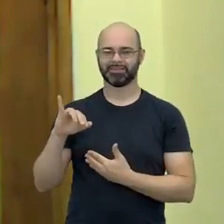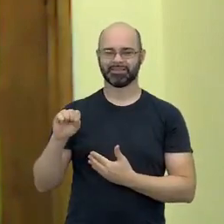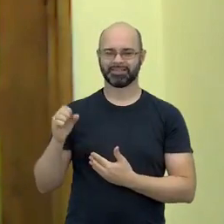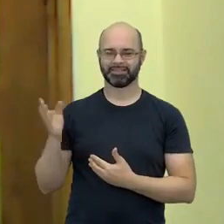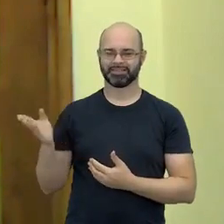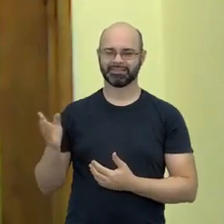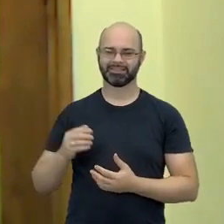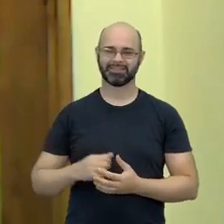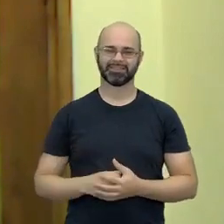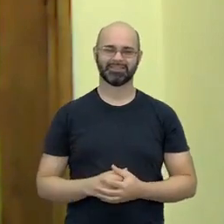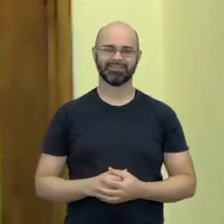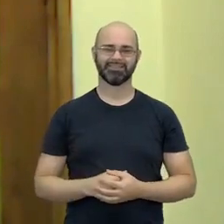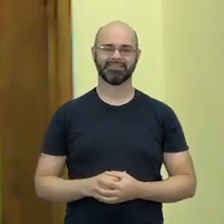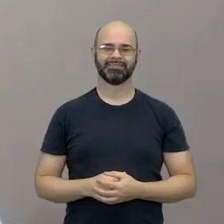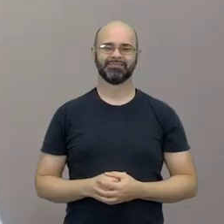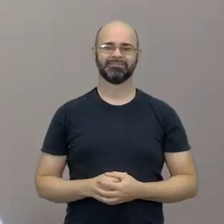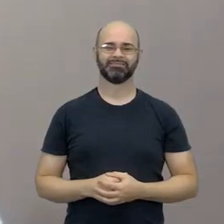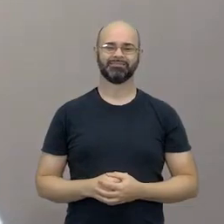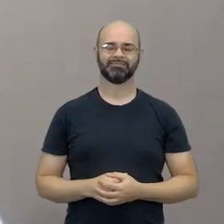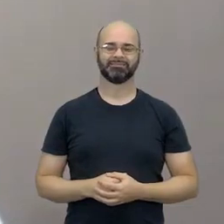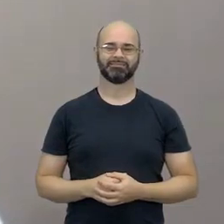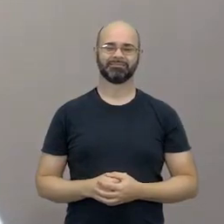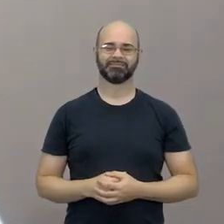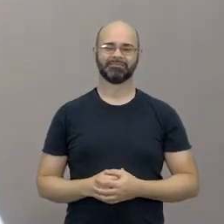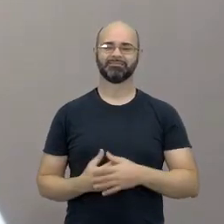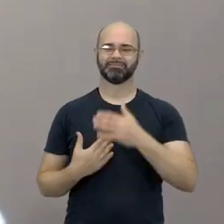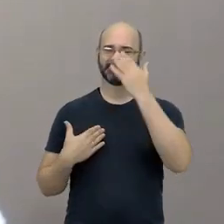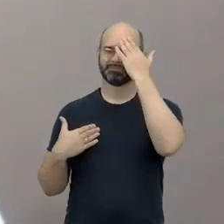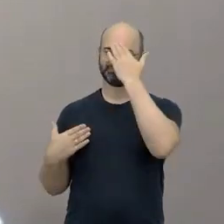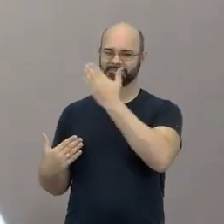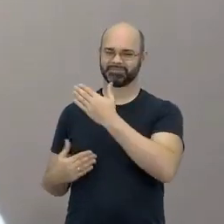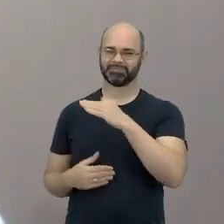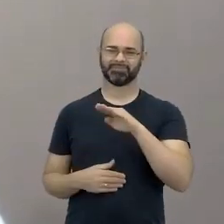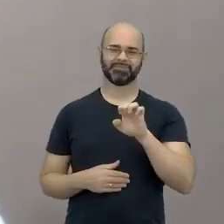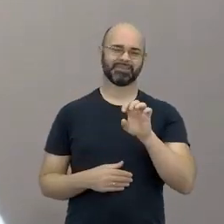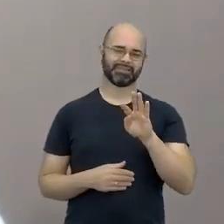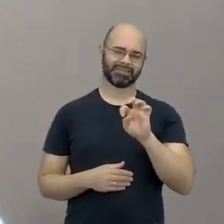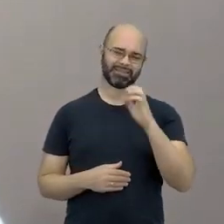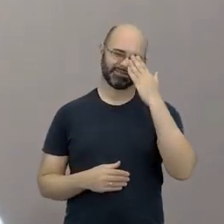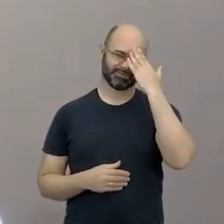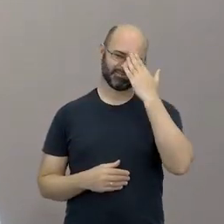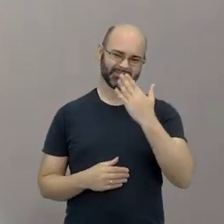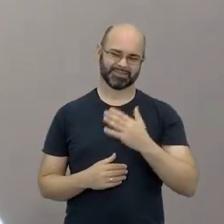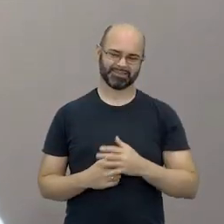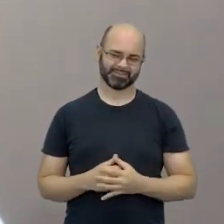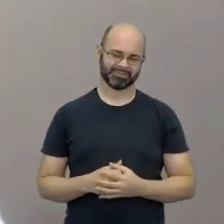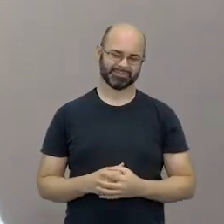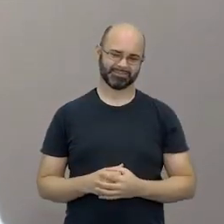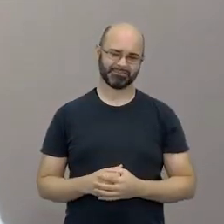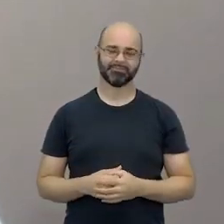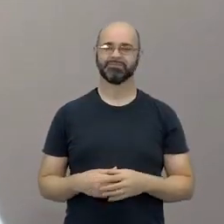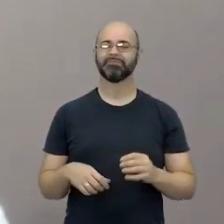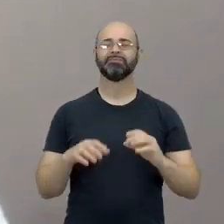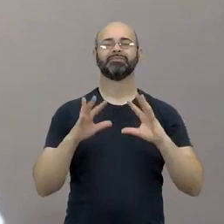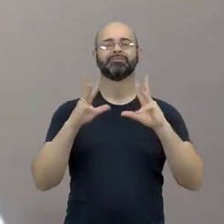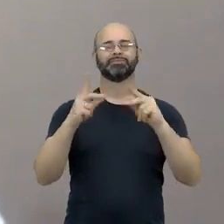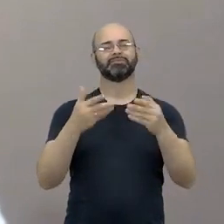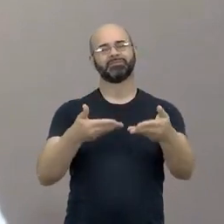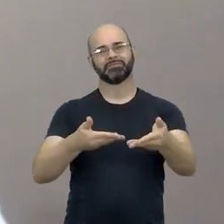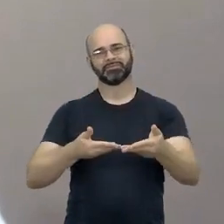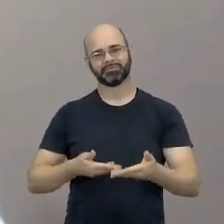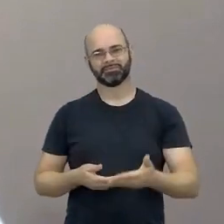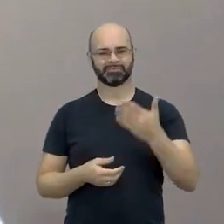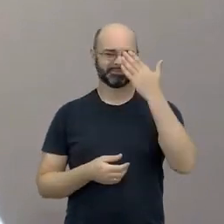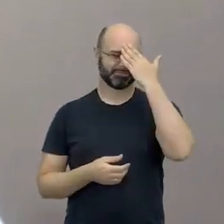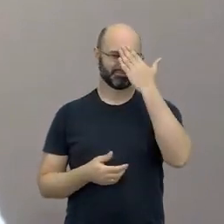favor. Obrigada, Beth. É um prazer enorme recebê-los aqui para mais